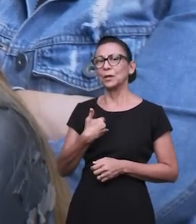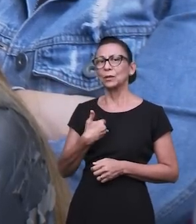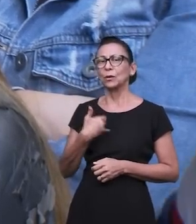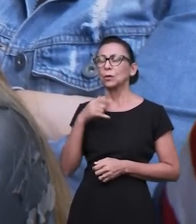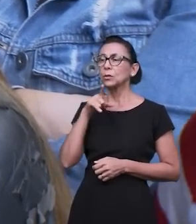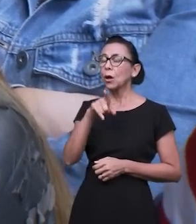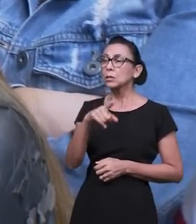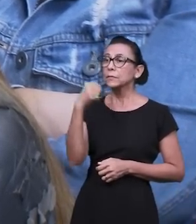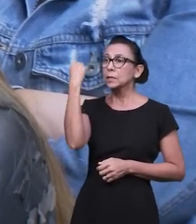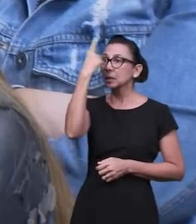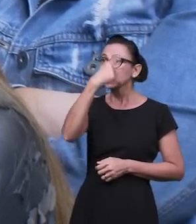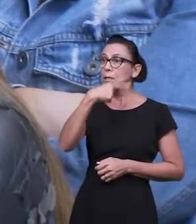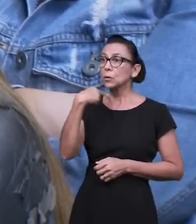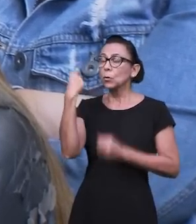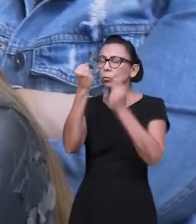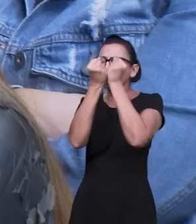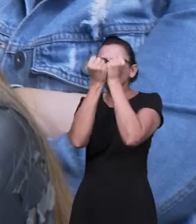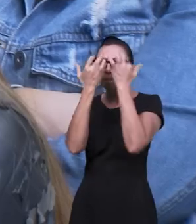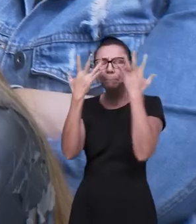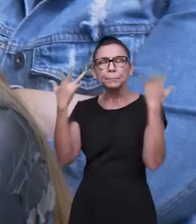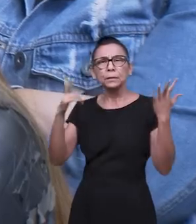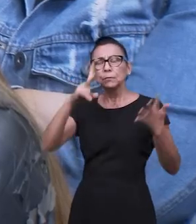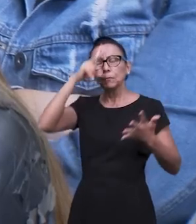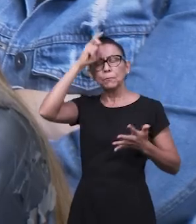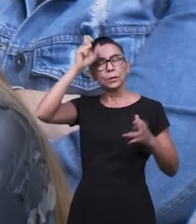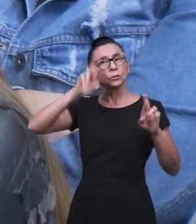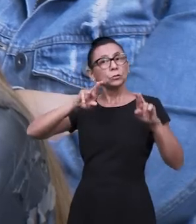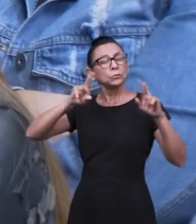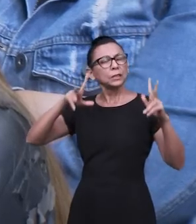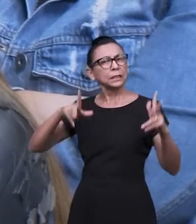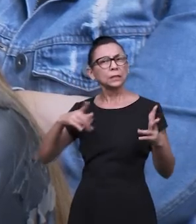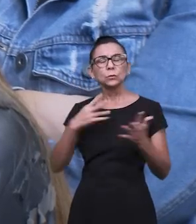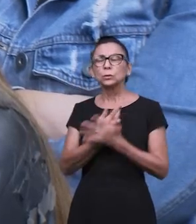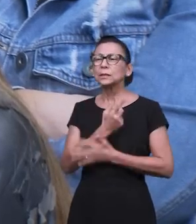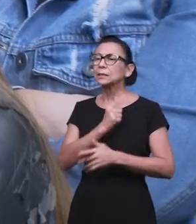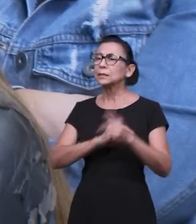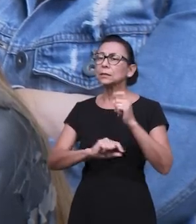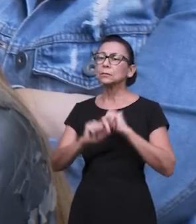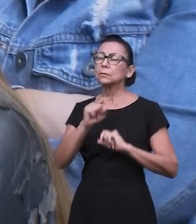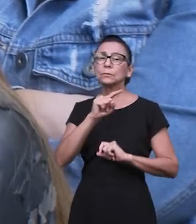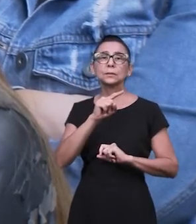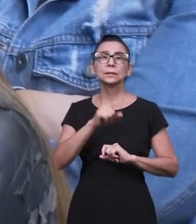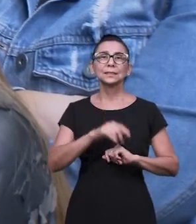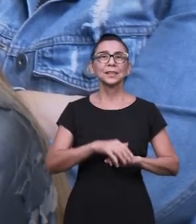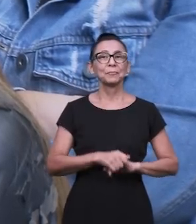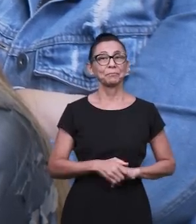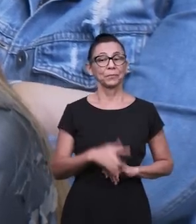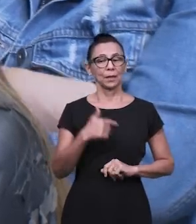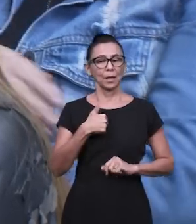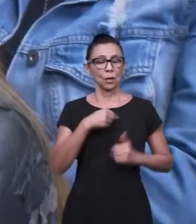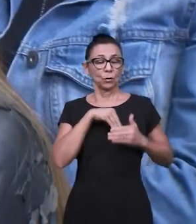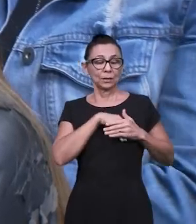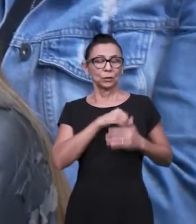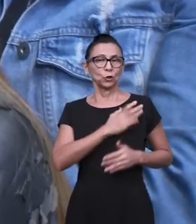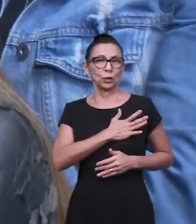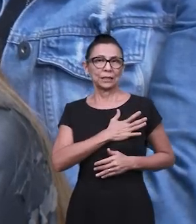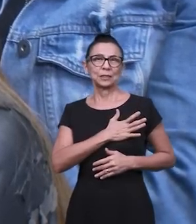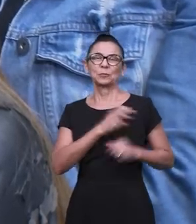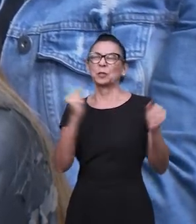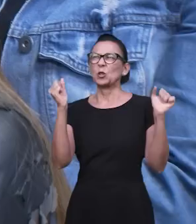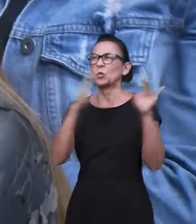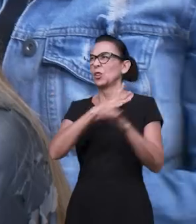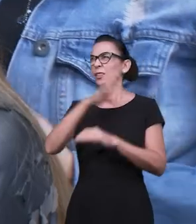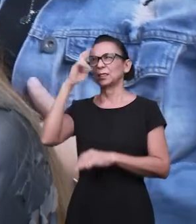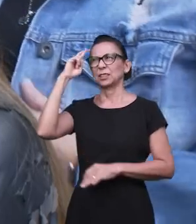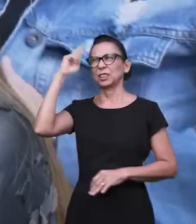com você? E eu glorifiquei ao Senhor no meu coração, porque o nome do Senhor ali foi glorificado. Eu falei: olha, vocês